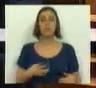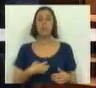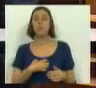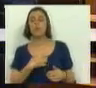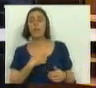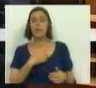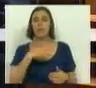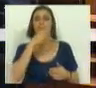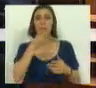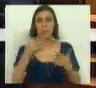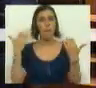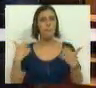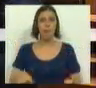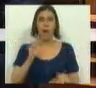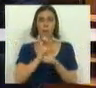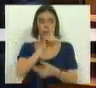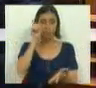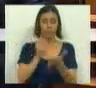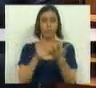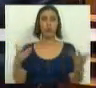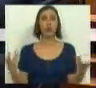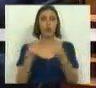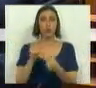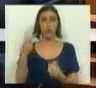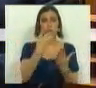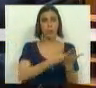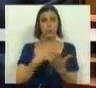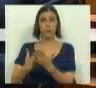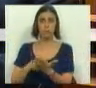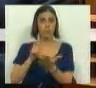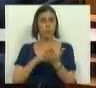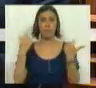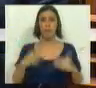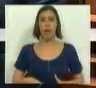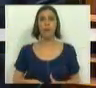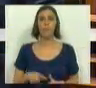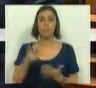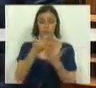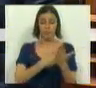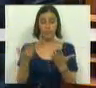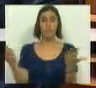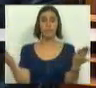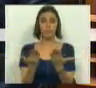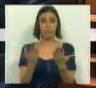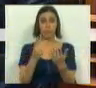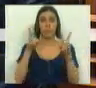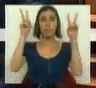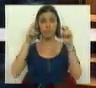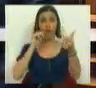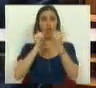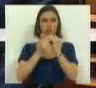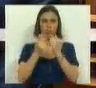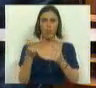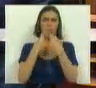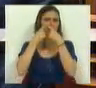que andou mal quando agendou conjuntamente estes dois diplomas. Os dois diplomas versam ambos matéria do desporto, mas são